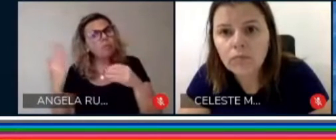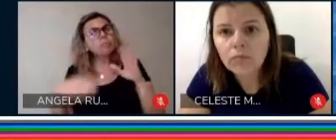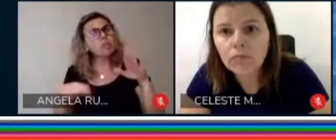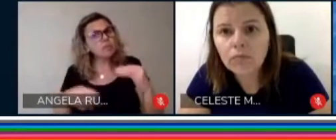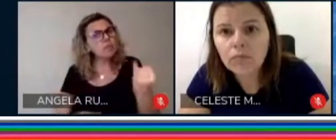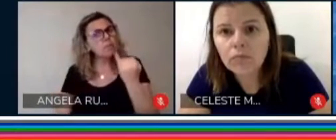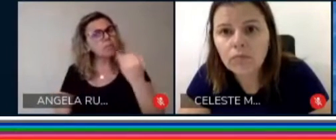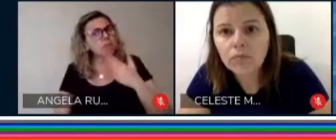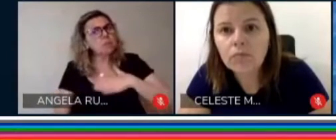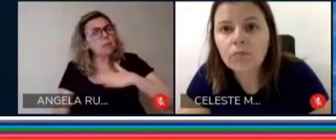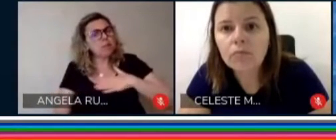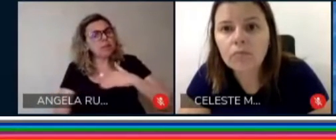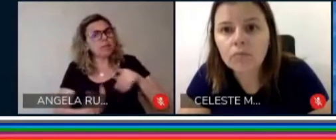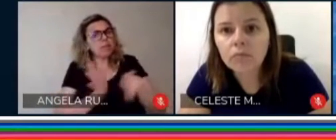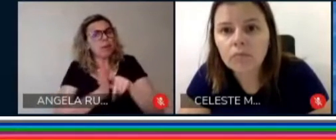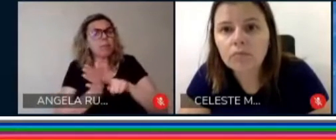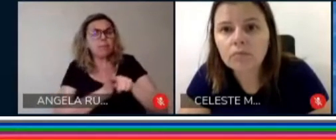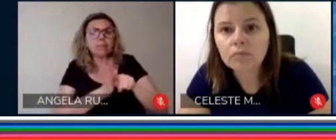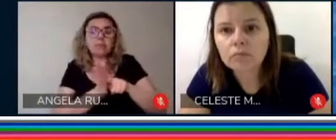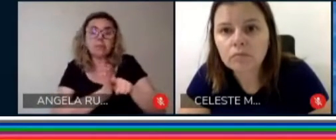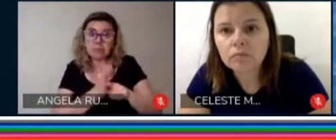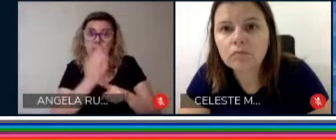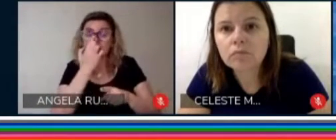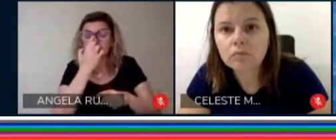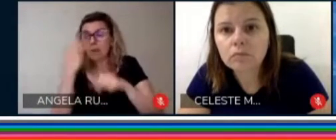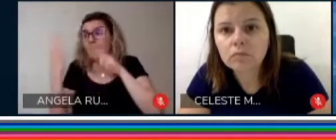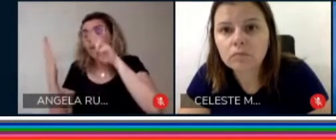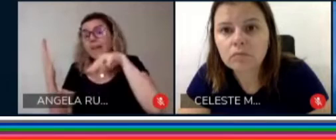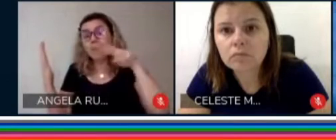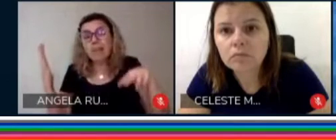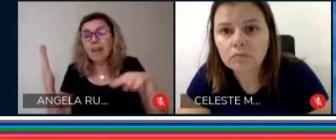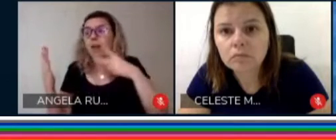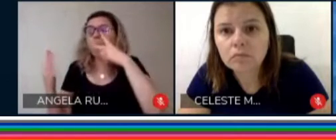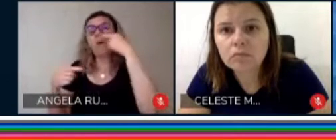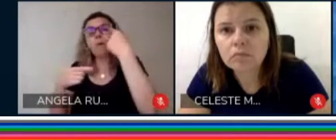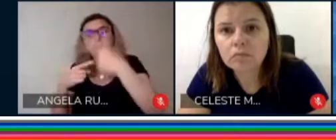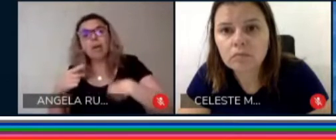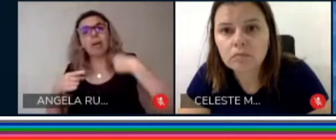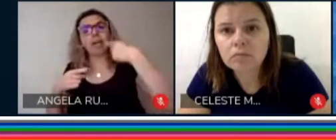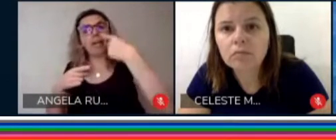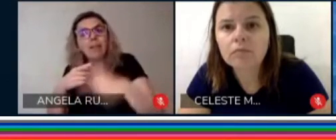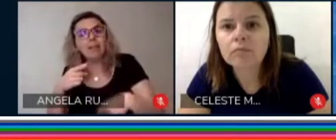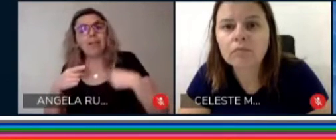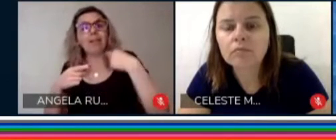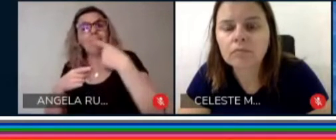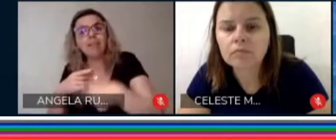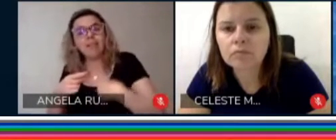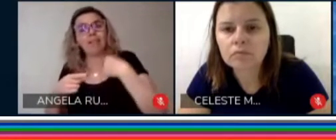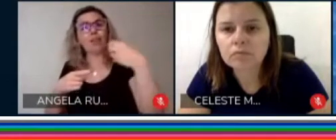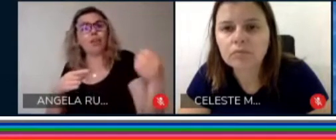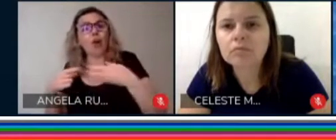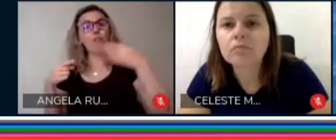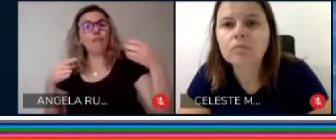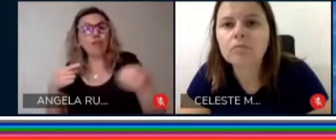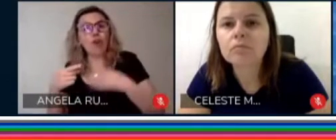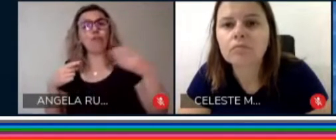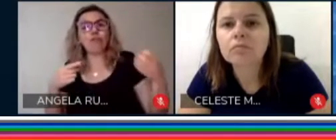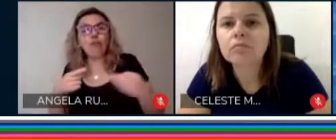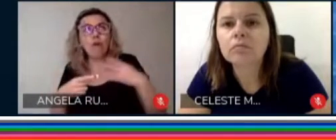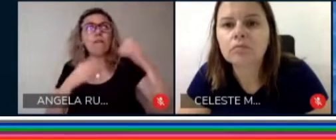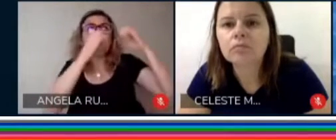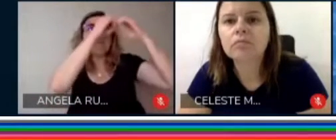diferença para o meu trabalho. Então, a leitura vai retroalimentando, né? Vai se retroalimentando o tempo todo com aquilo que